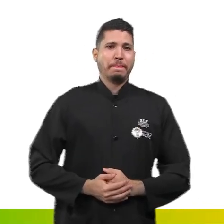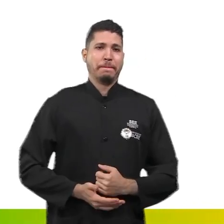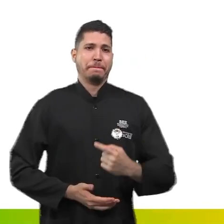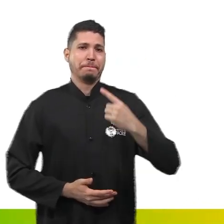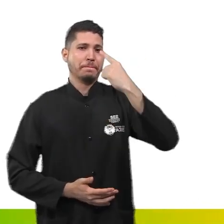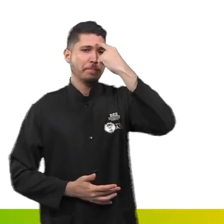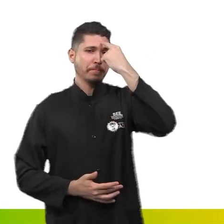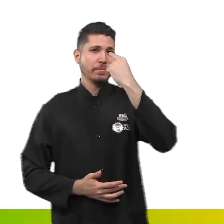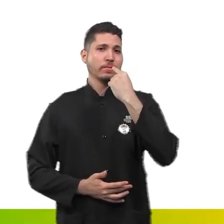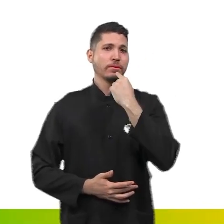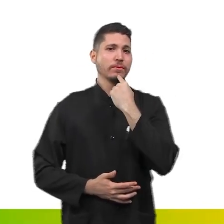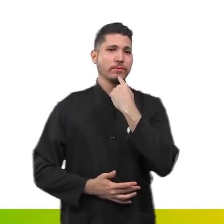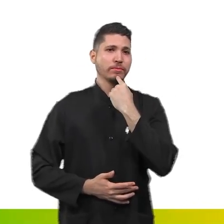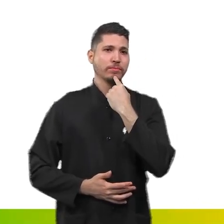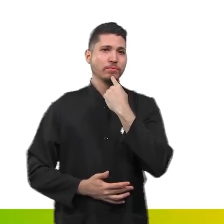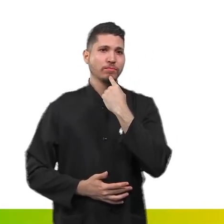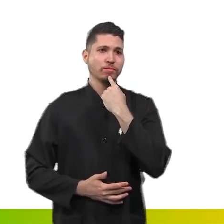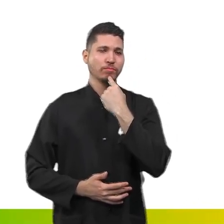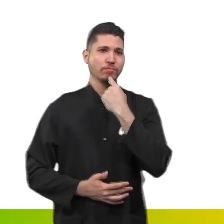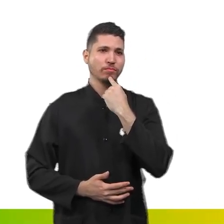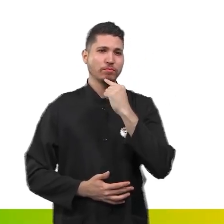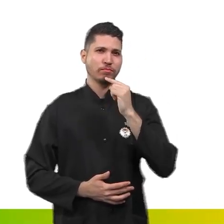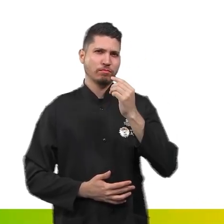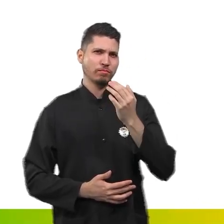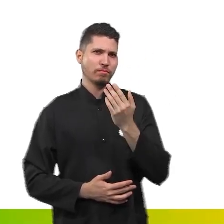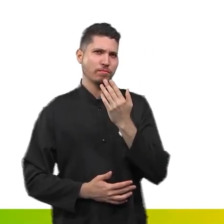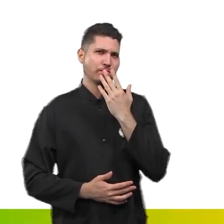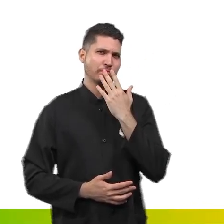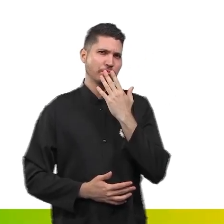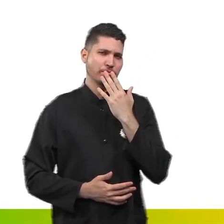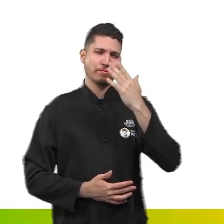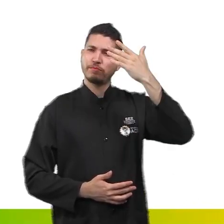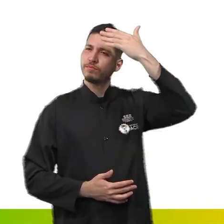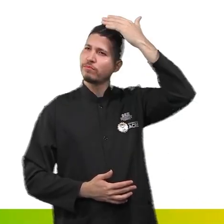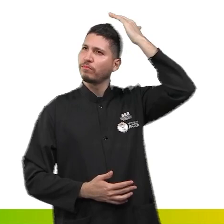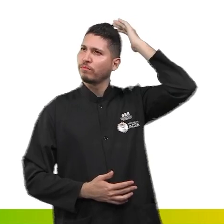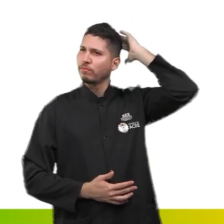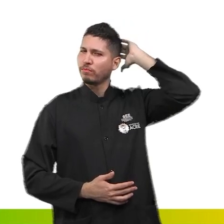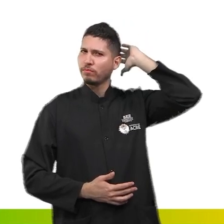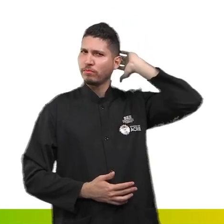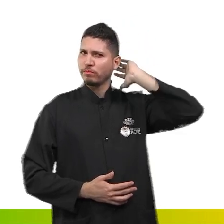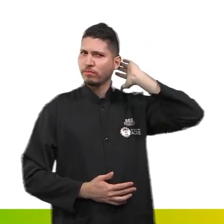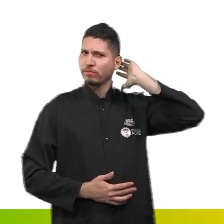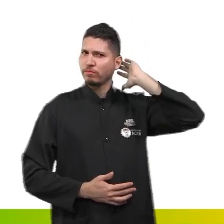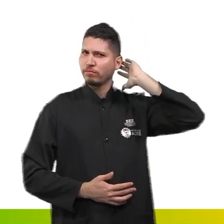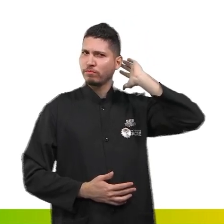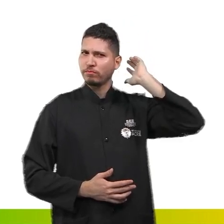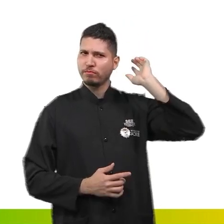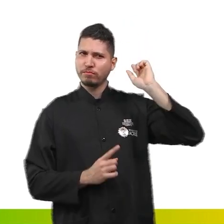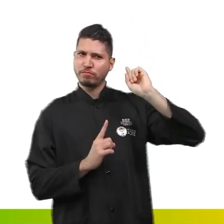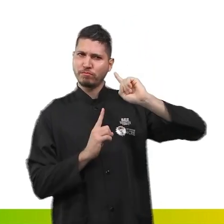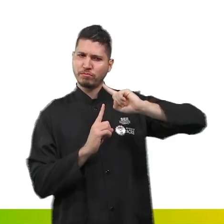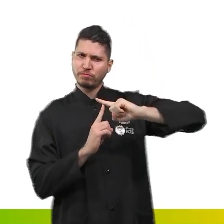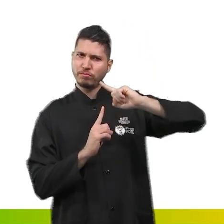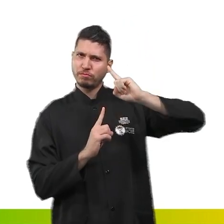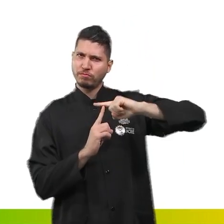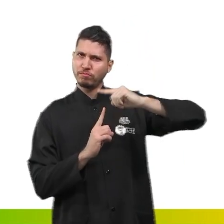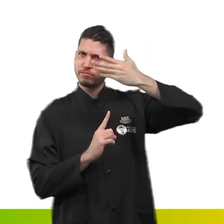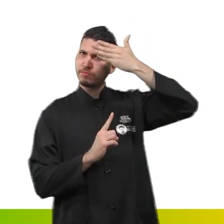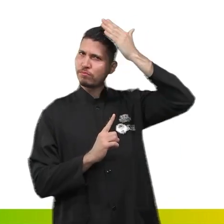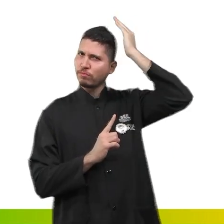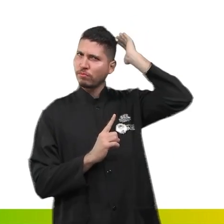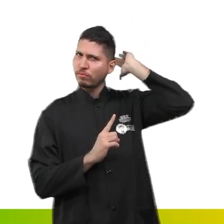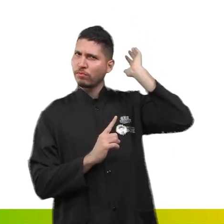diversos jeitos de ser. A cor do cabelo, formato desse cabelo, a cor